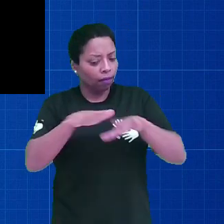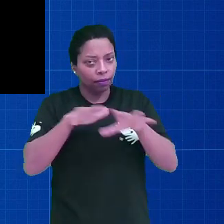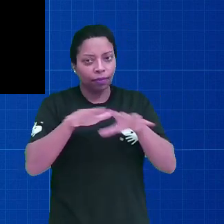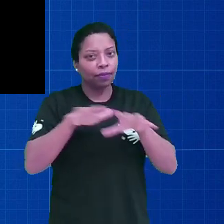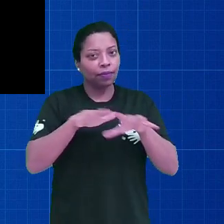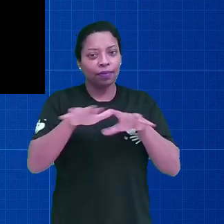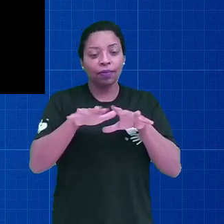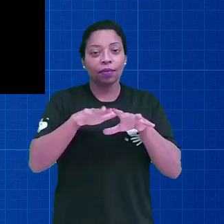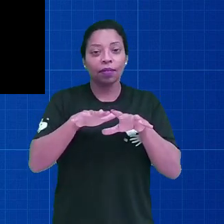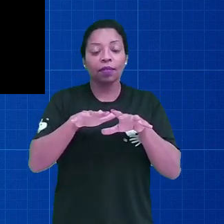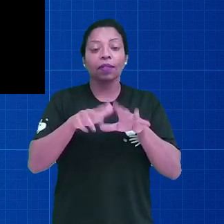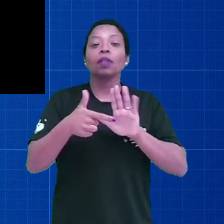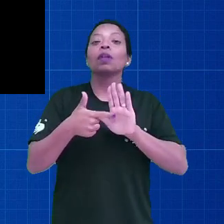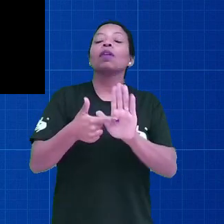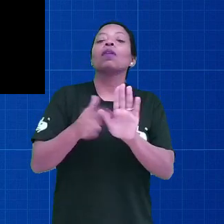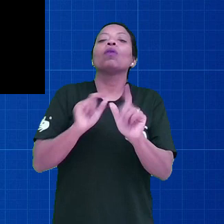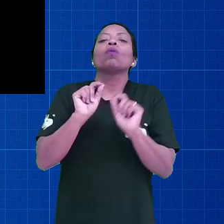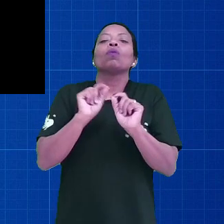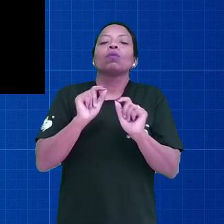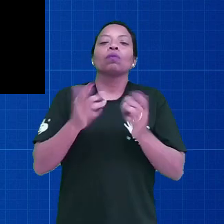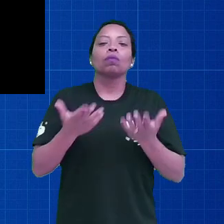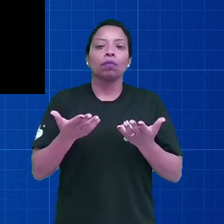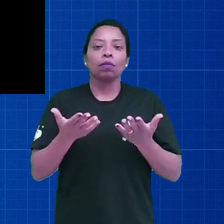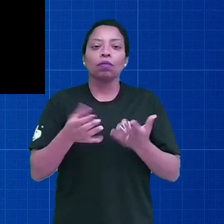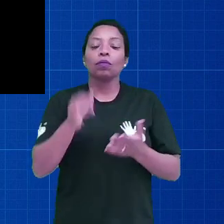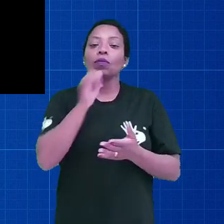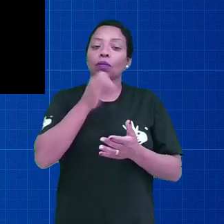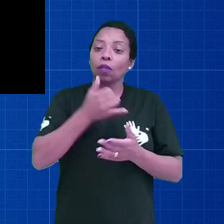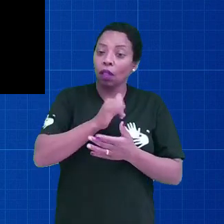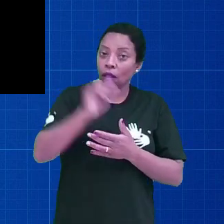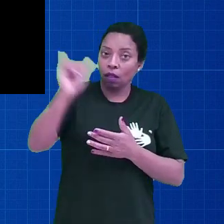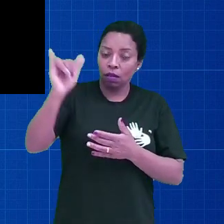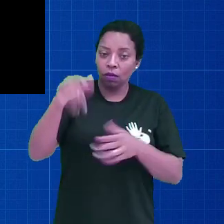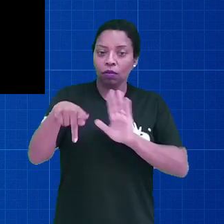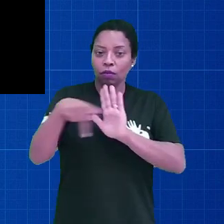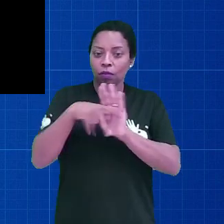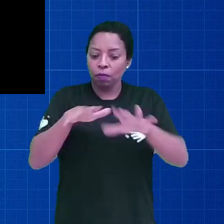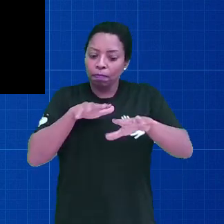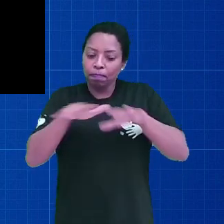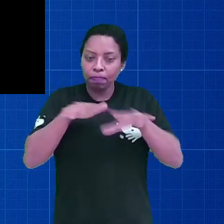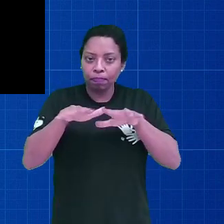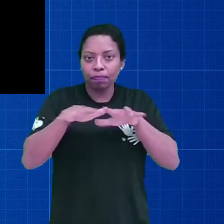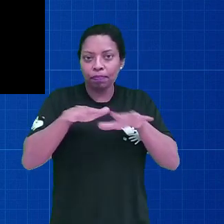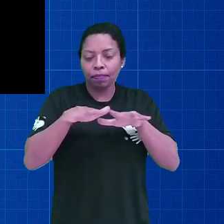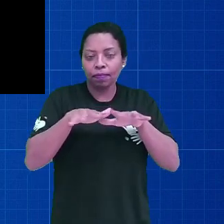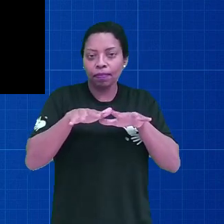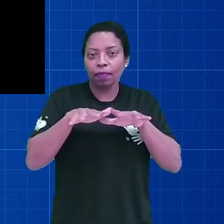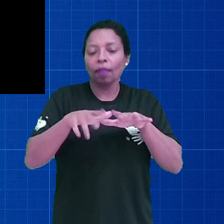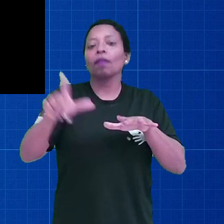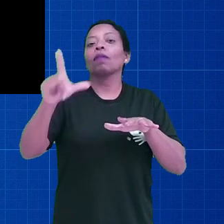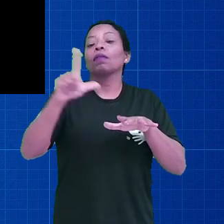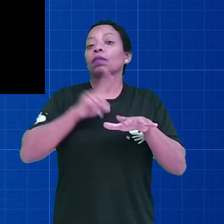em um sistema conservativo, o que vai acontecer? Essa energia cinética, esse movimento, ele vai